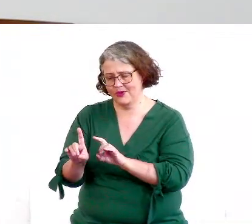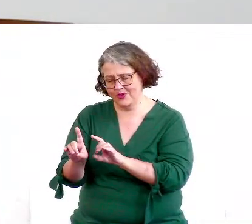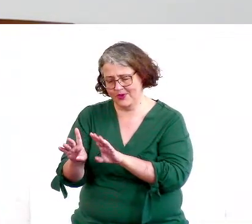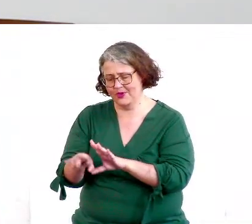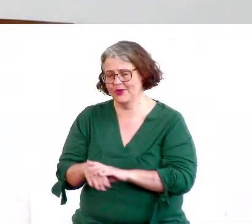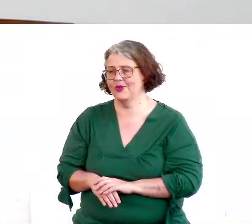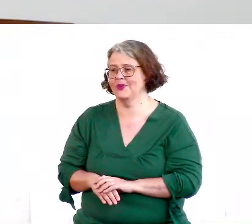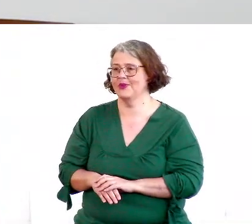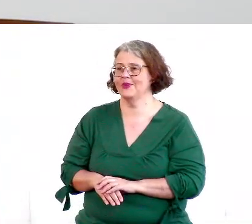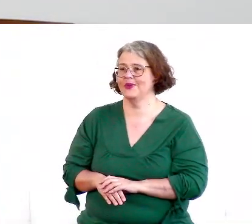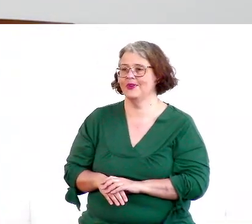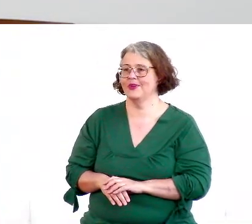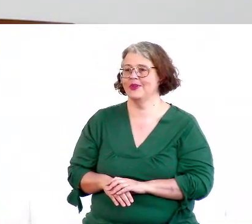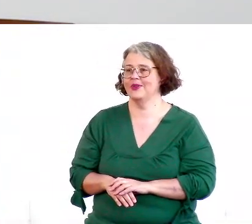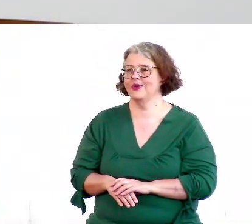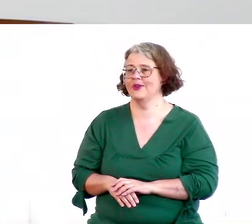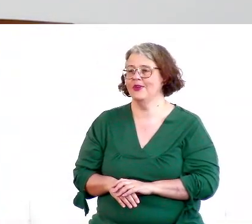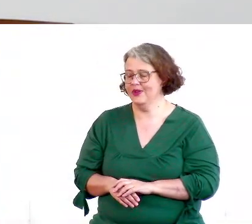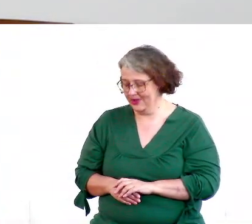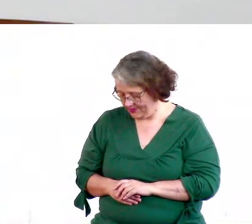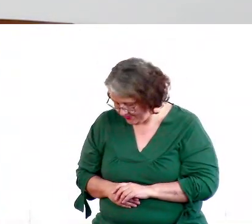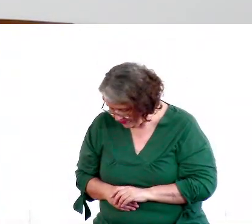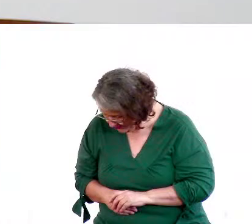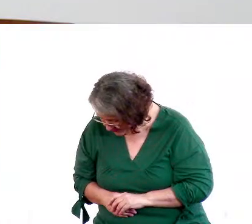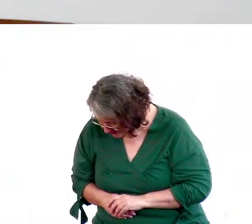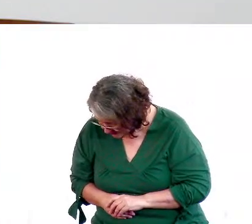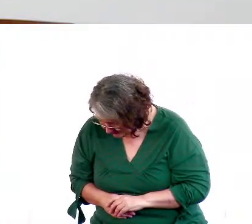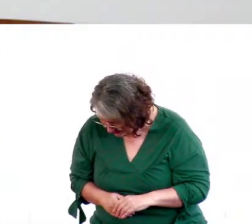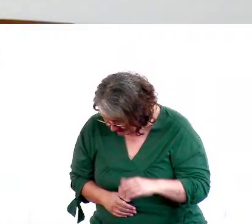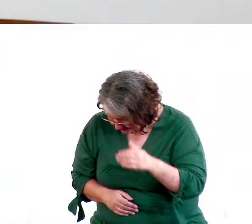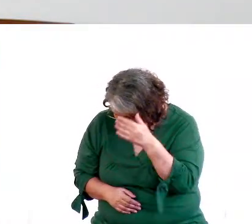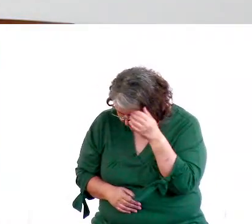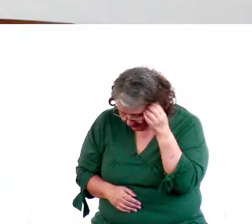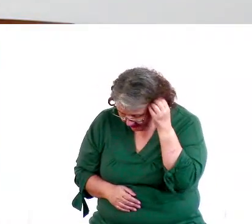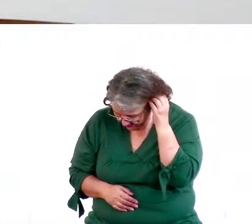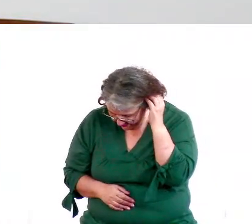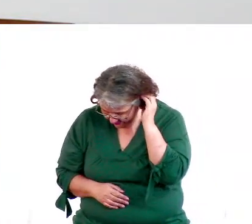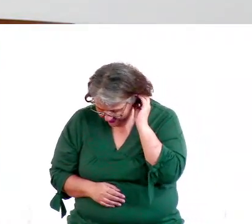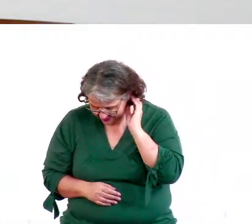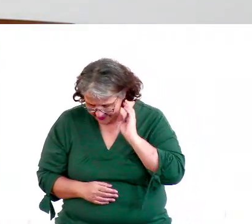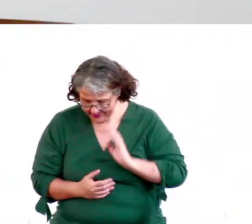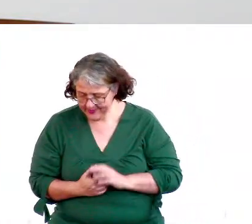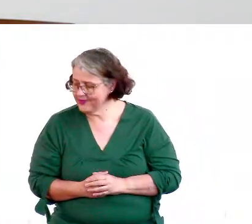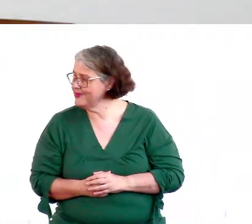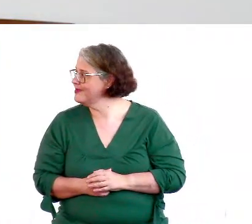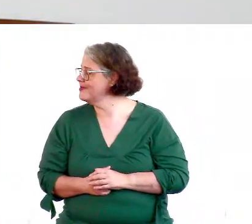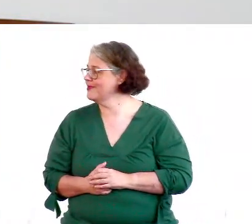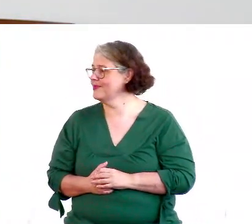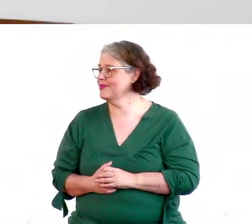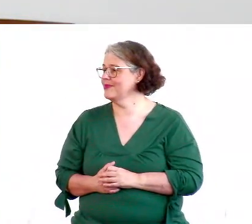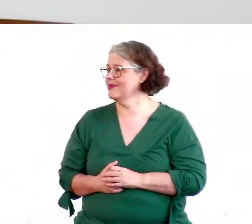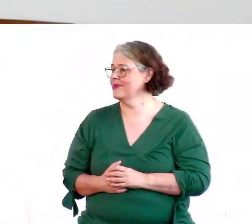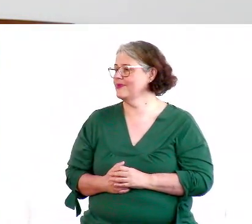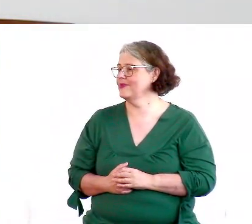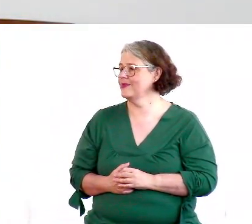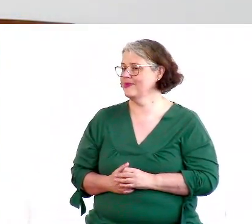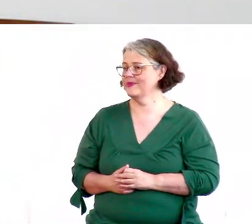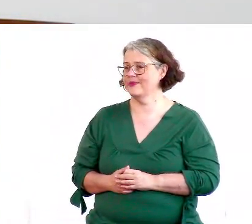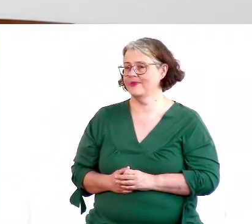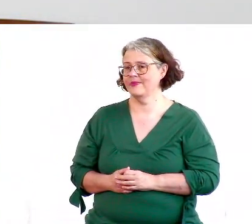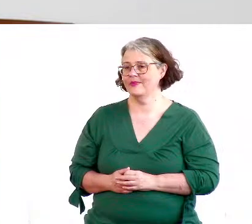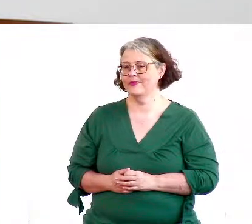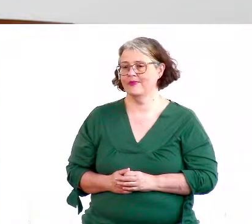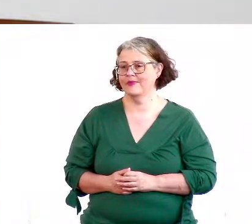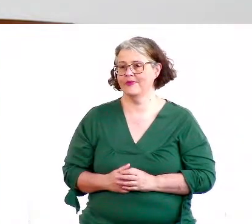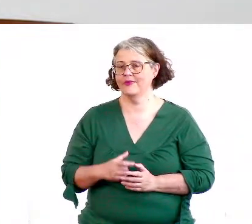pudermos fazer por vocês, tá? Contem conosco nisso. Bom, alguns comunicados breves. Preciso